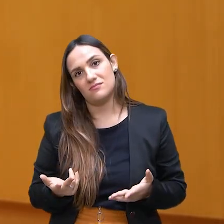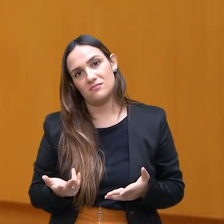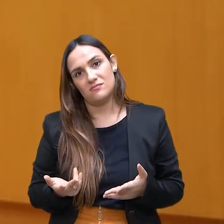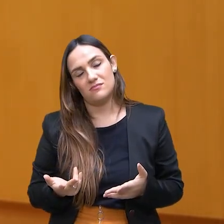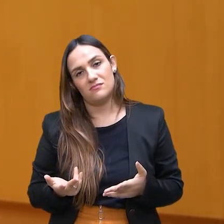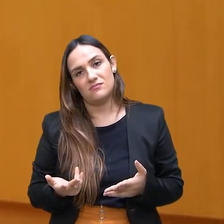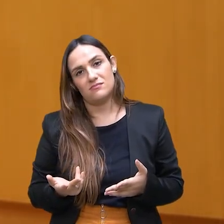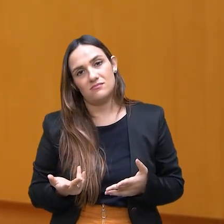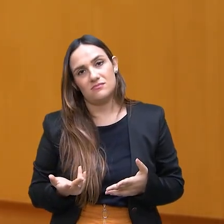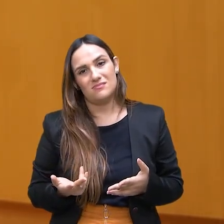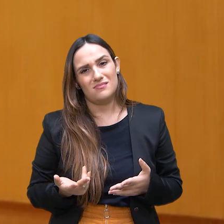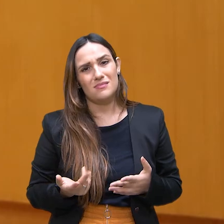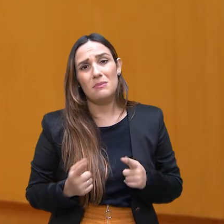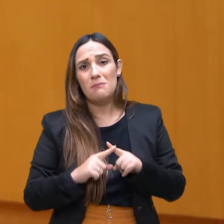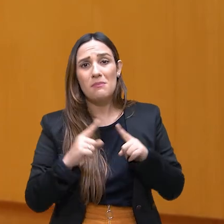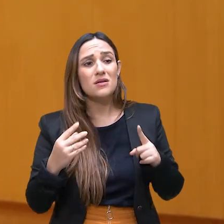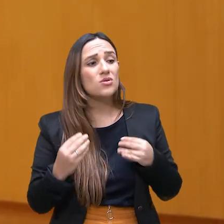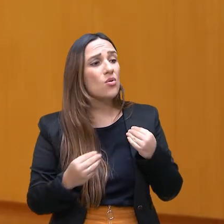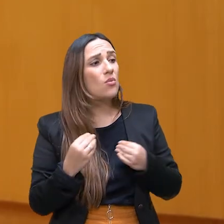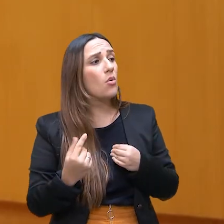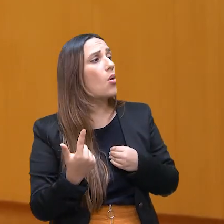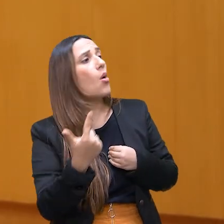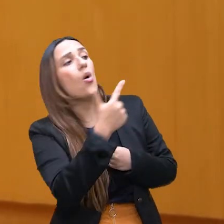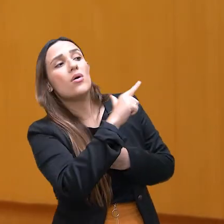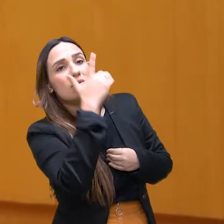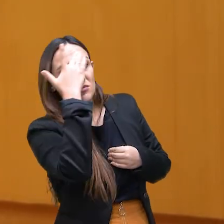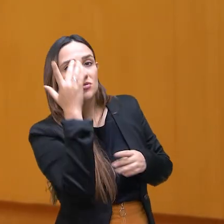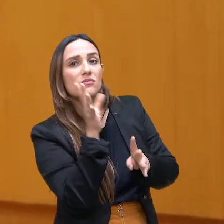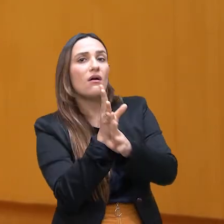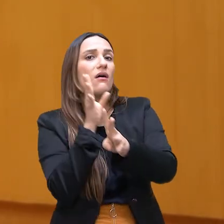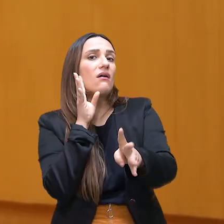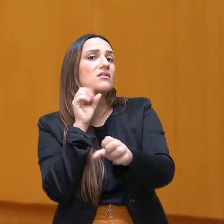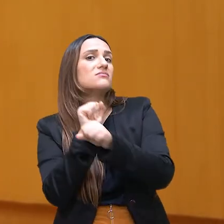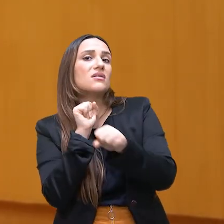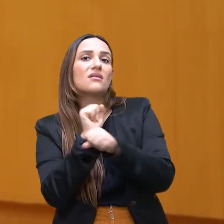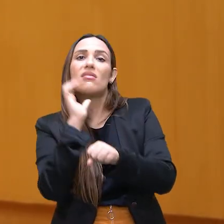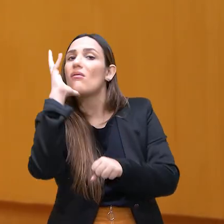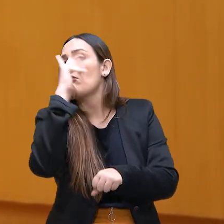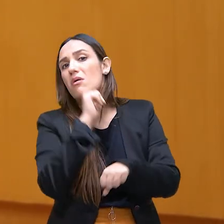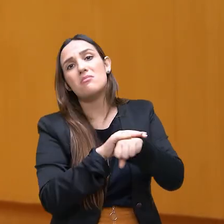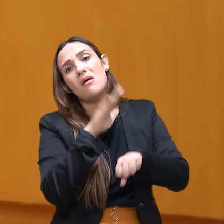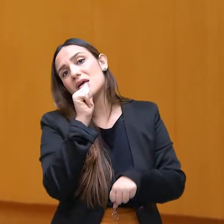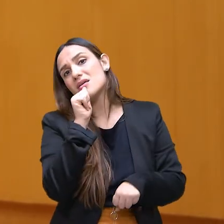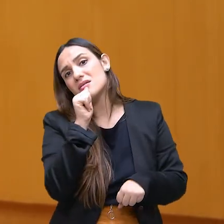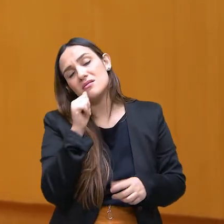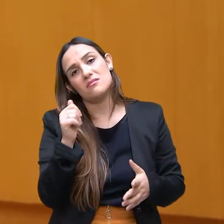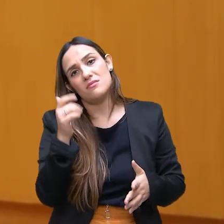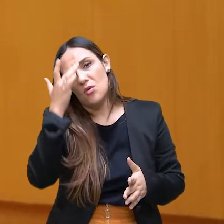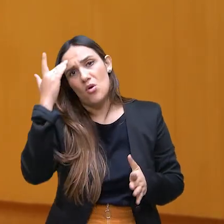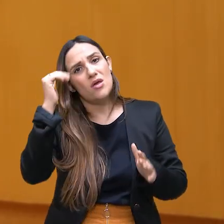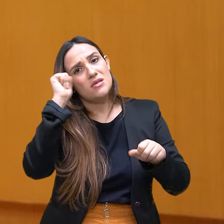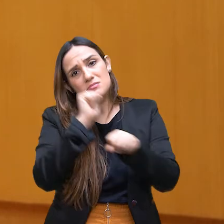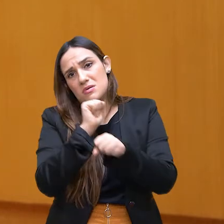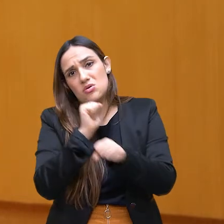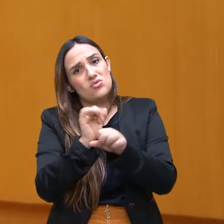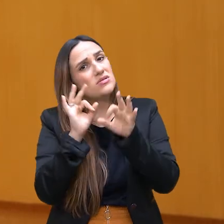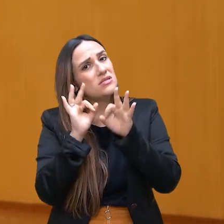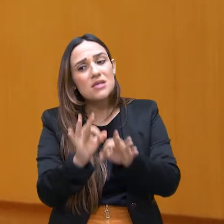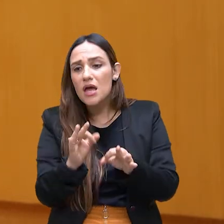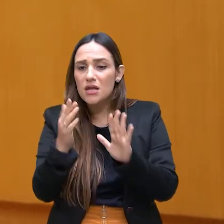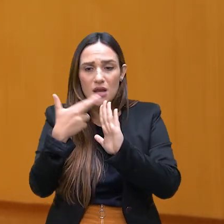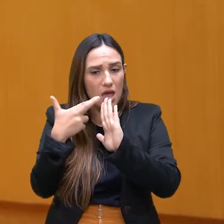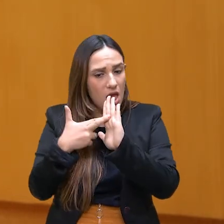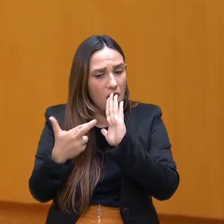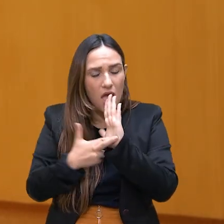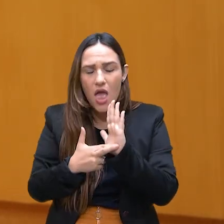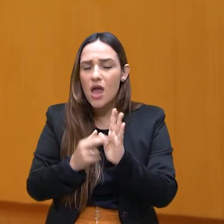nisso alguns ou vários, ficaram ainda aguardando na fila, aqueles que cumpriram certinho os